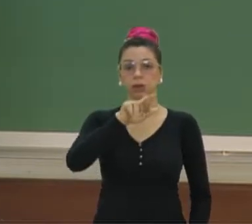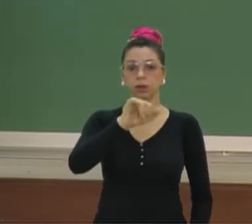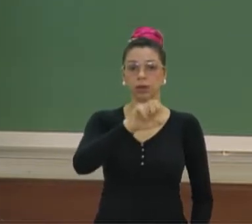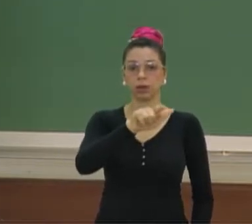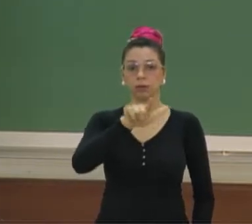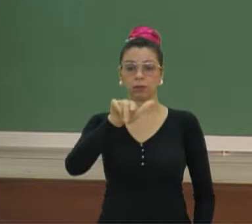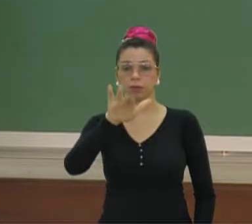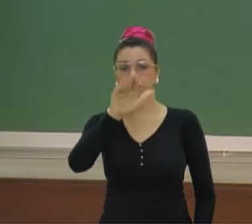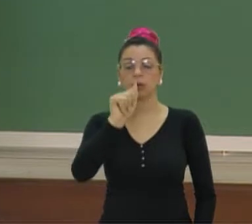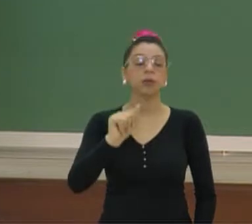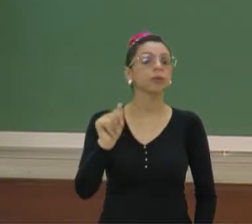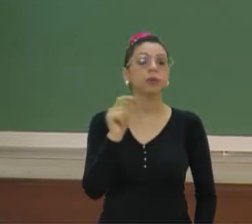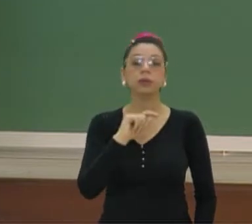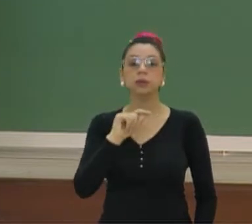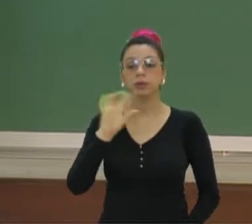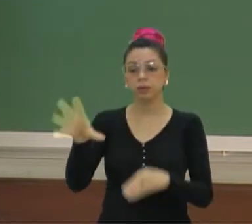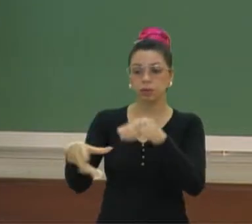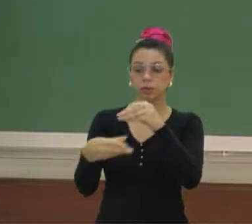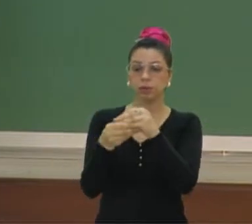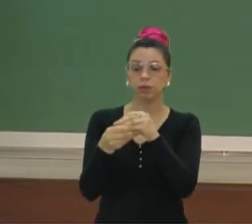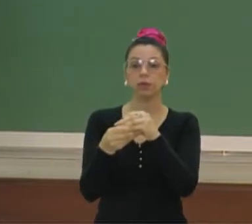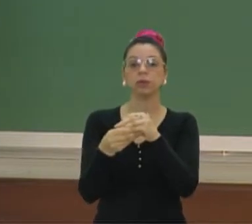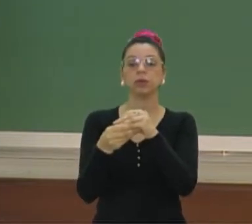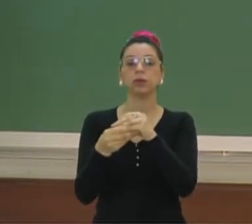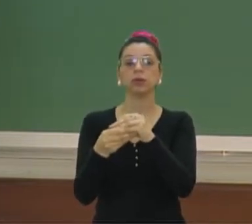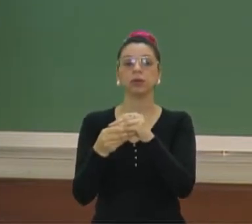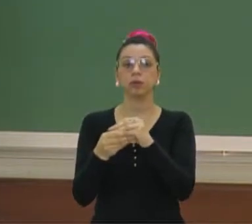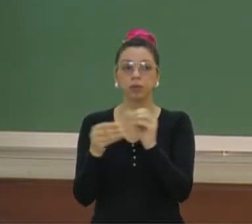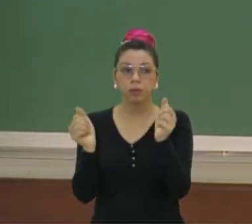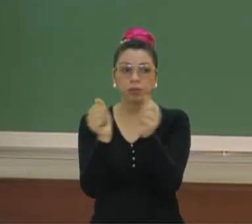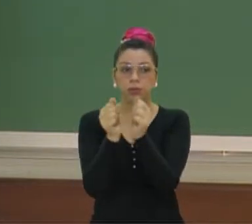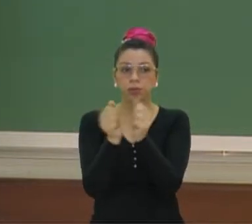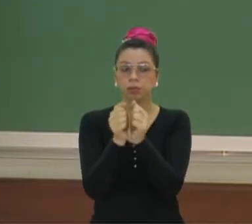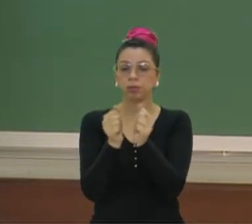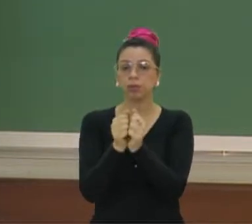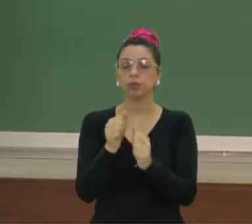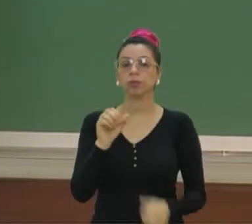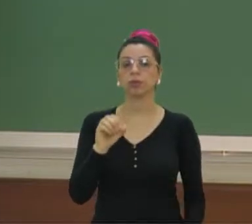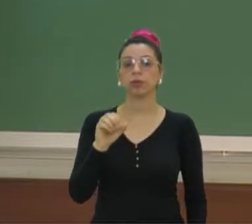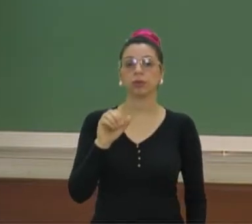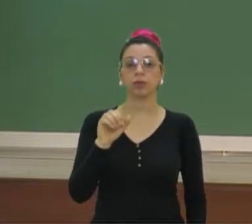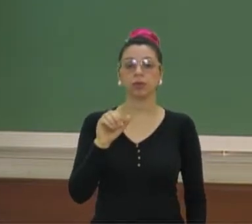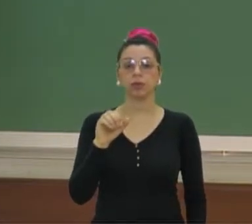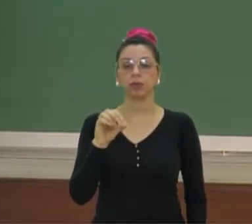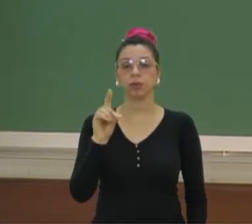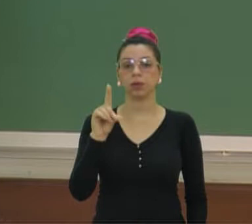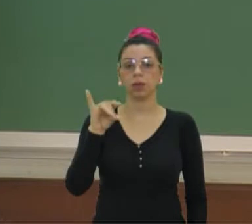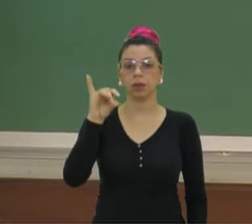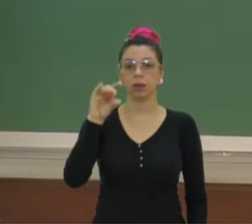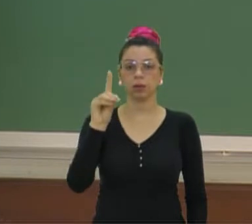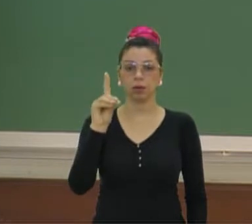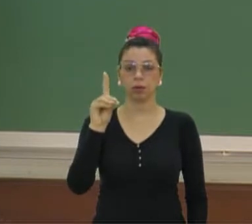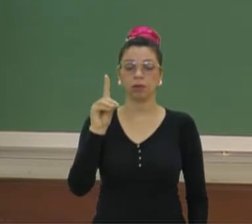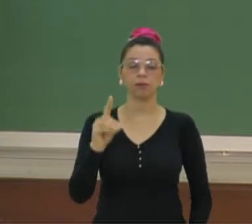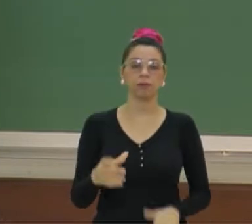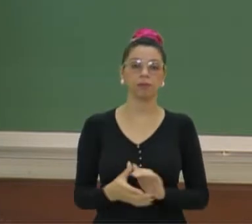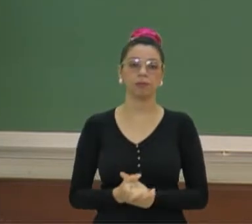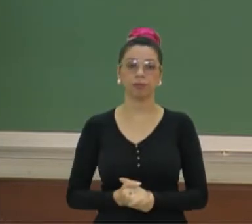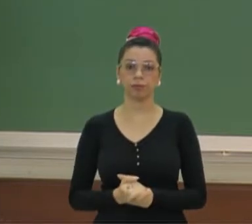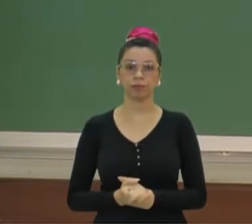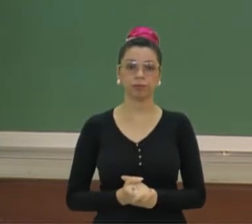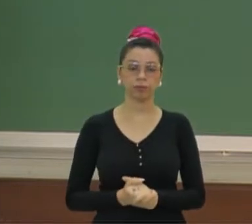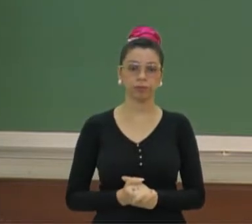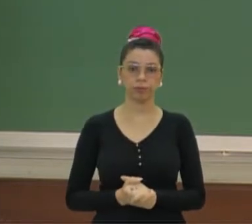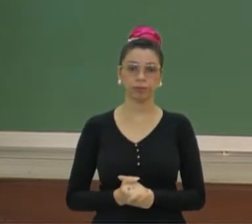auxiliar did, junto do not ou didn't, né? E o verbo sempre na forma base, sempre no presente. Na